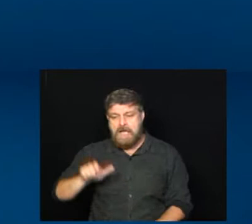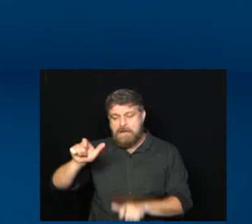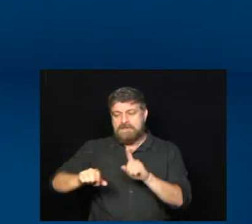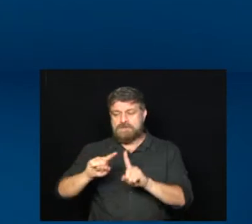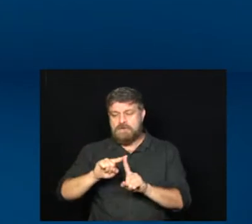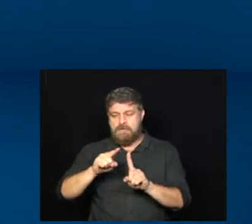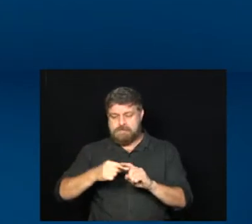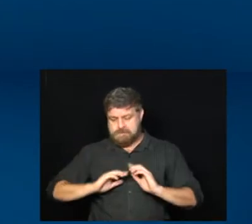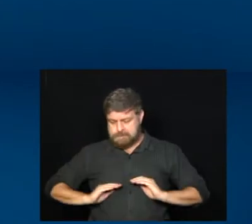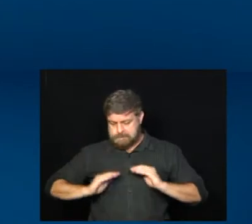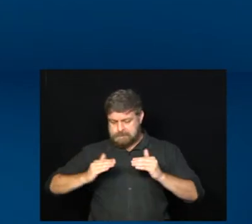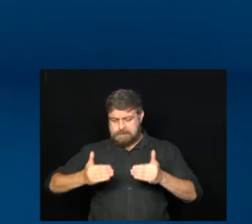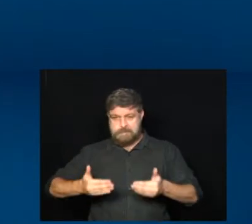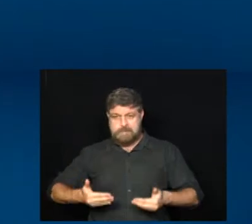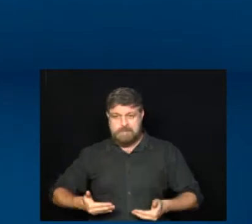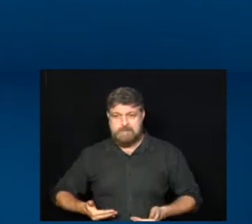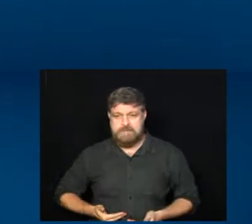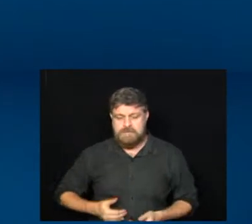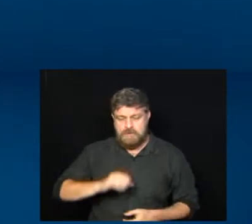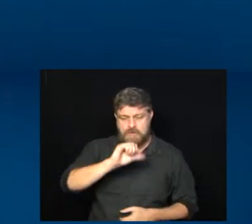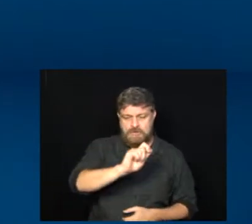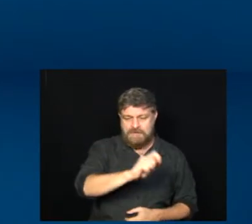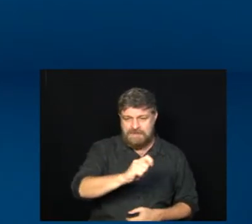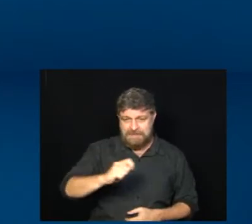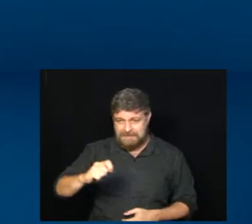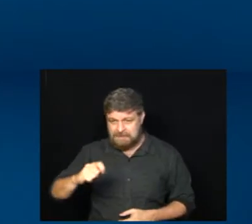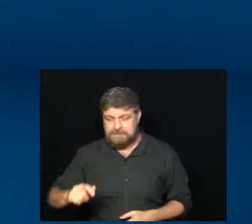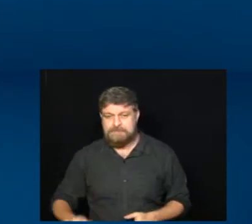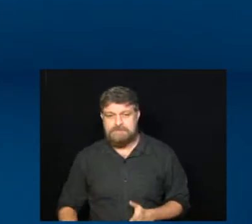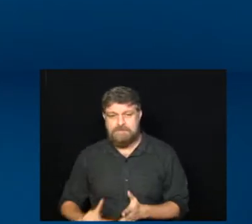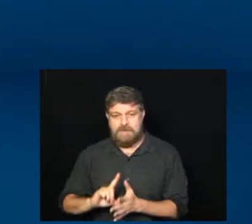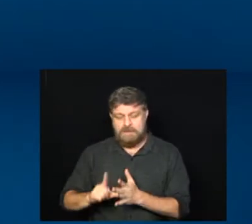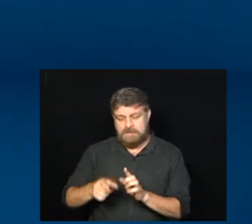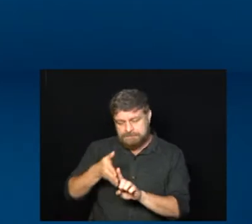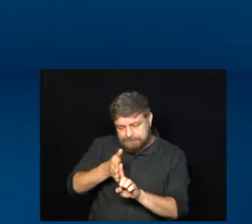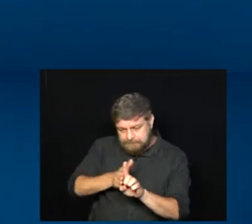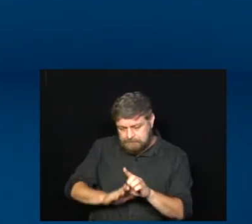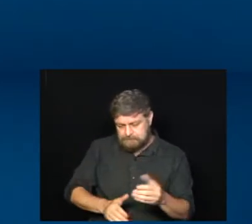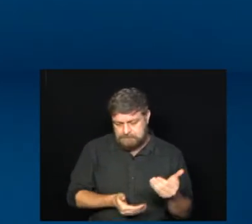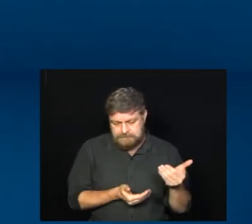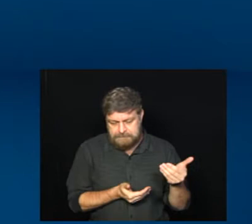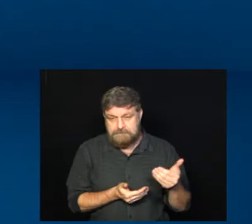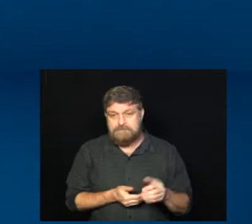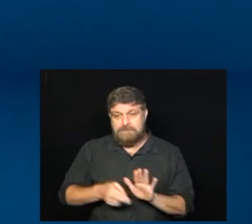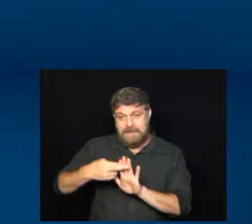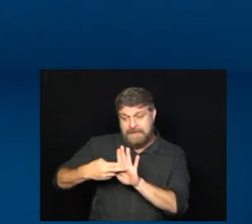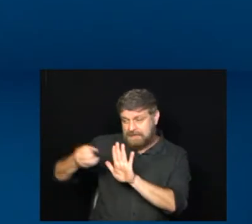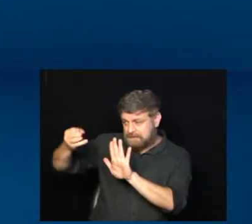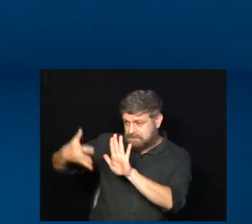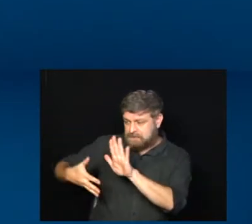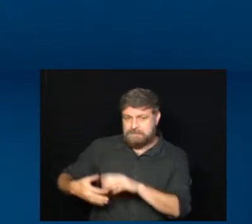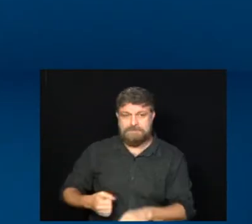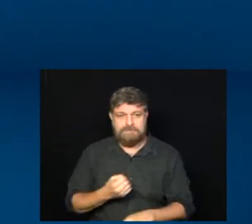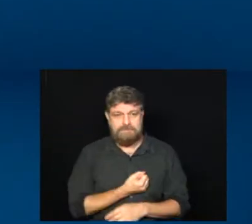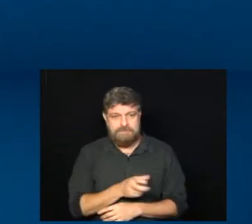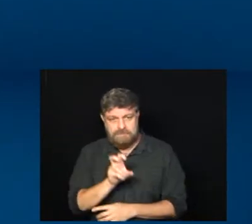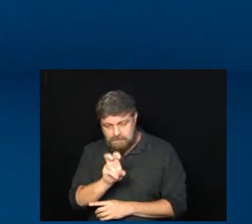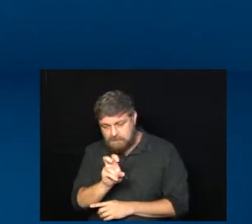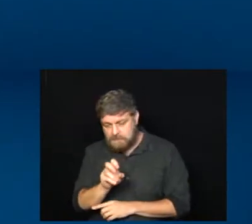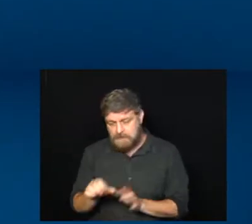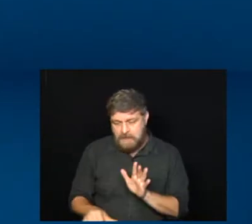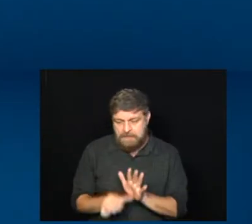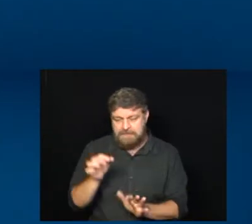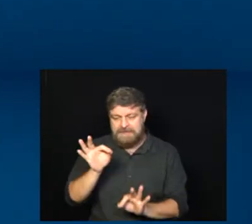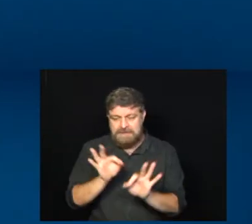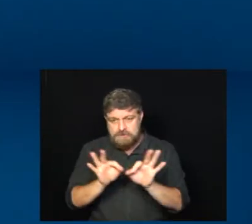grávida durante o período gravídico-puerperal e da outras providências. O item 5 é a primeira discussão de um